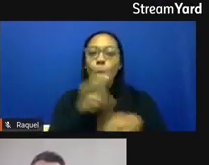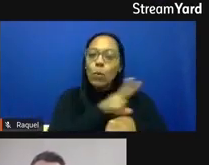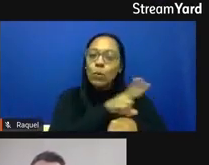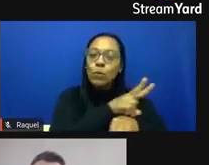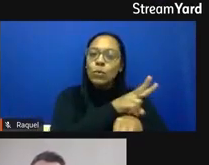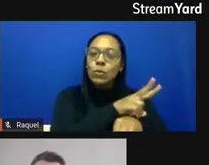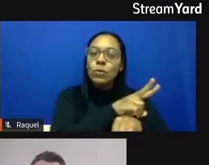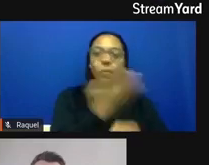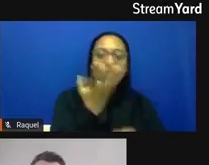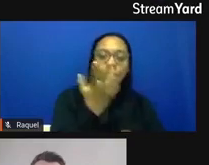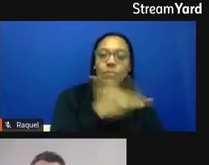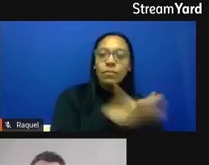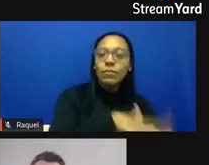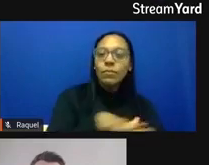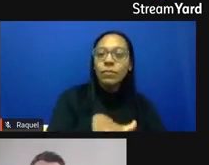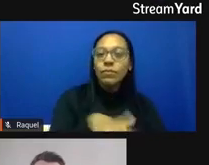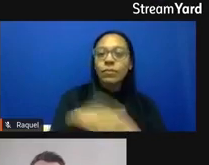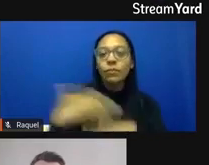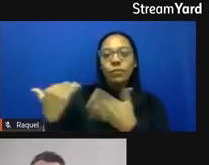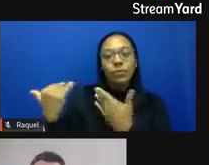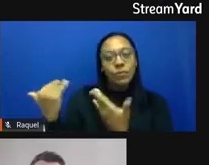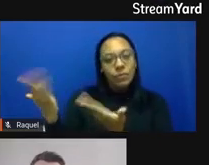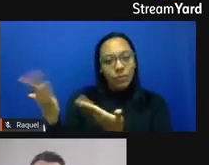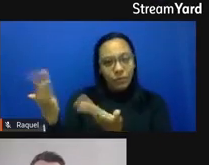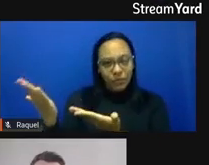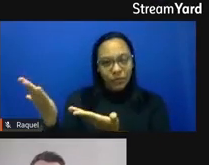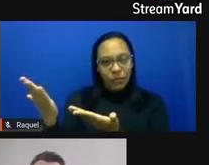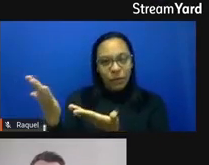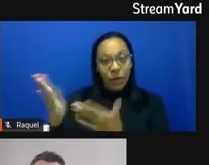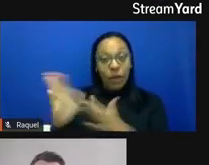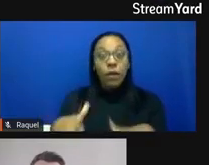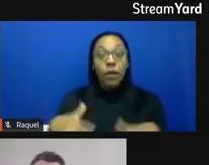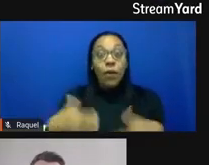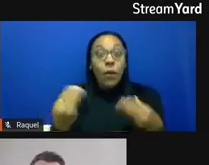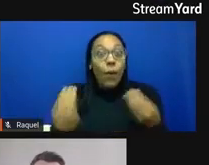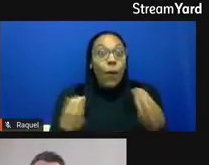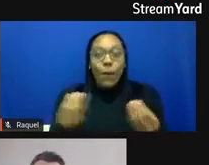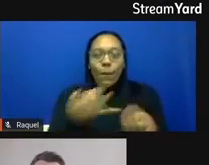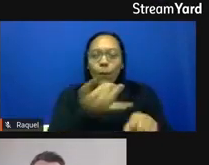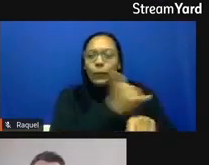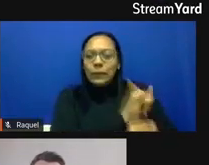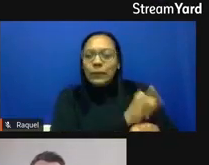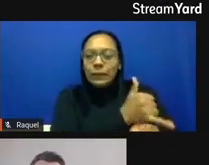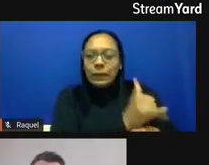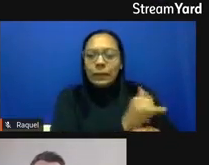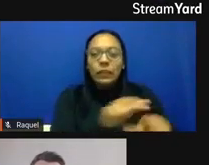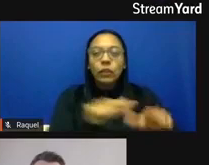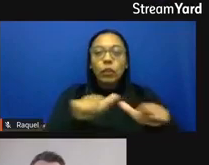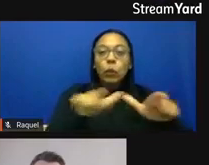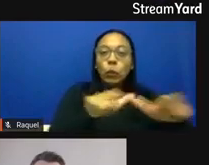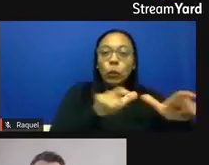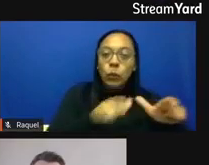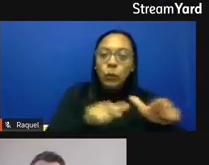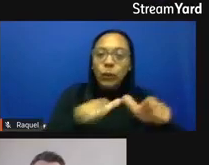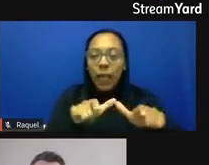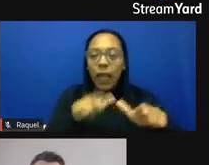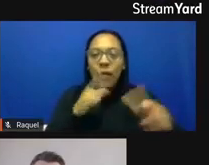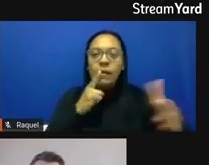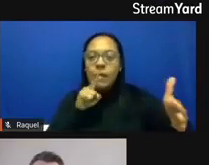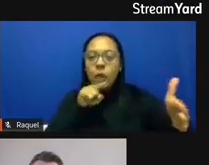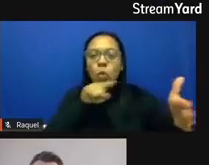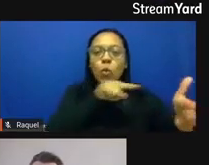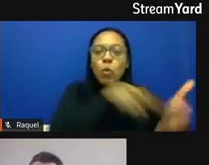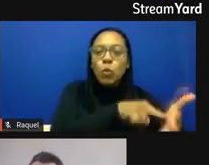crianças e adolescentes e sobre quais são as ferramentas de denúncia, quais são as nuances